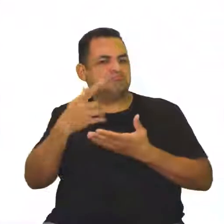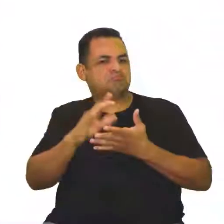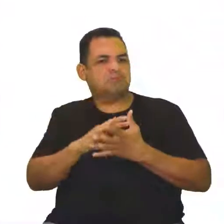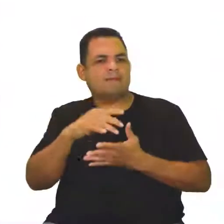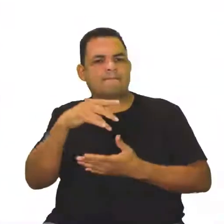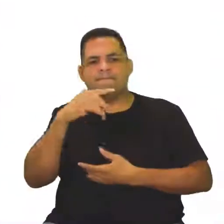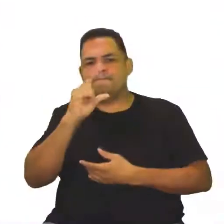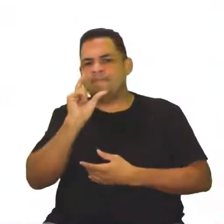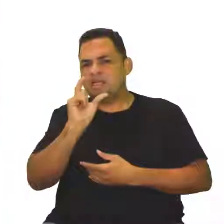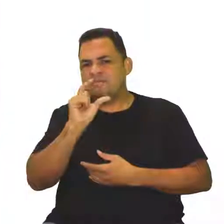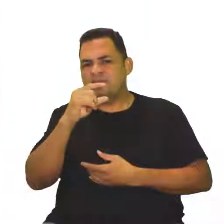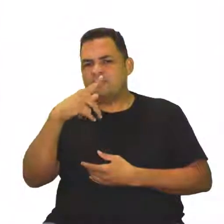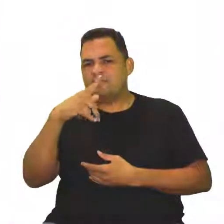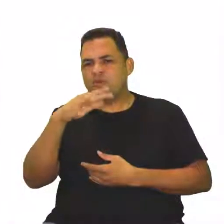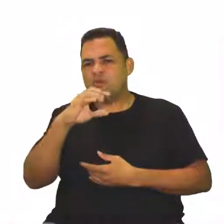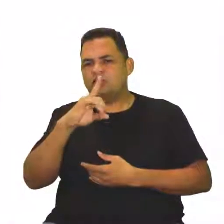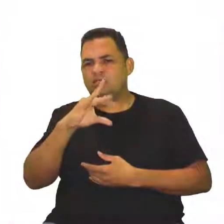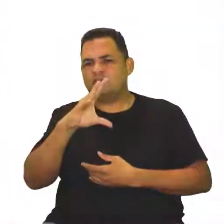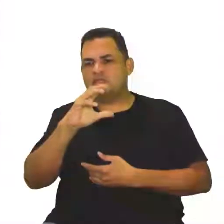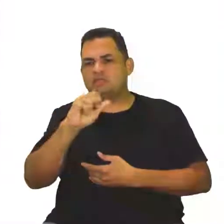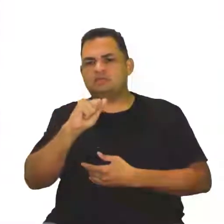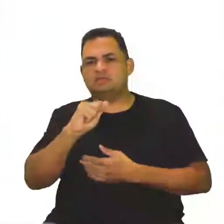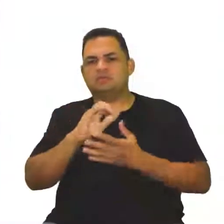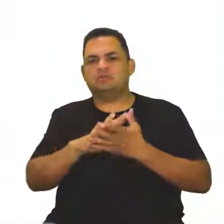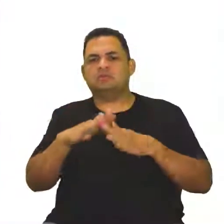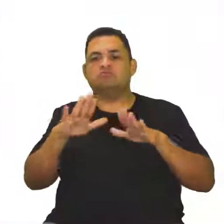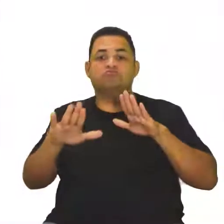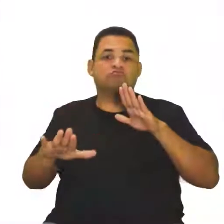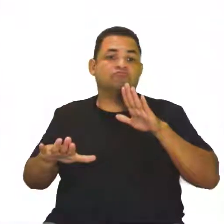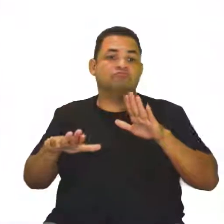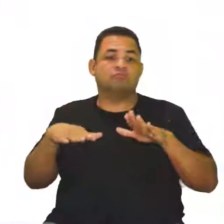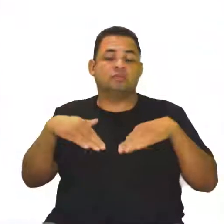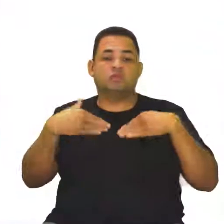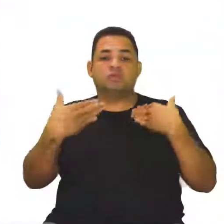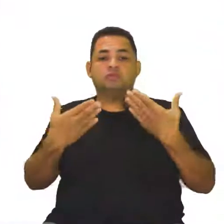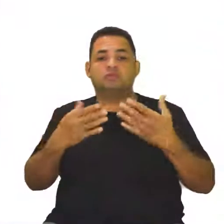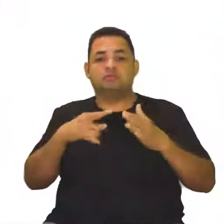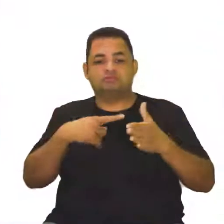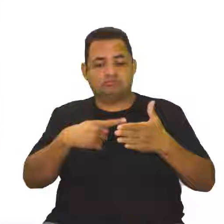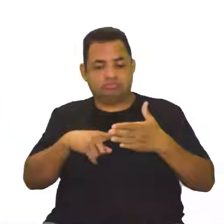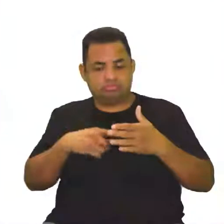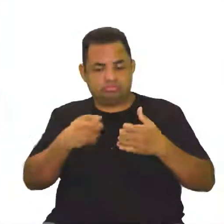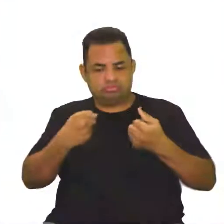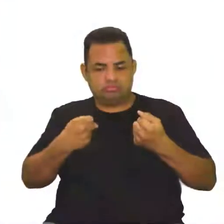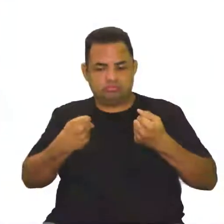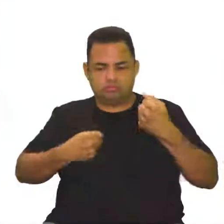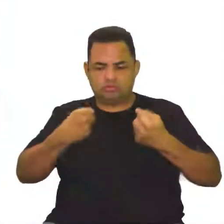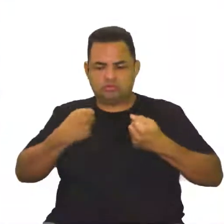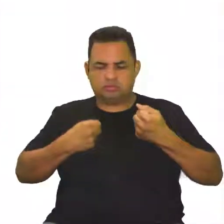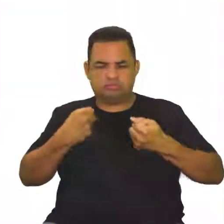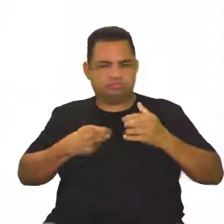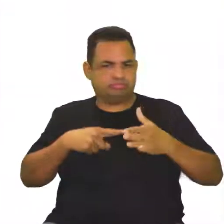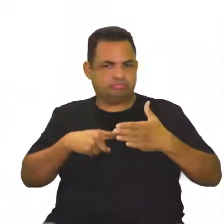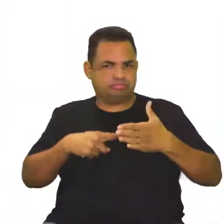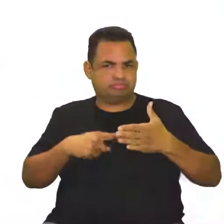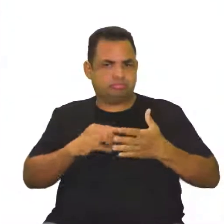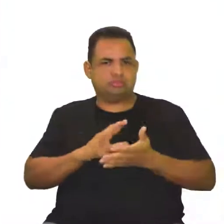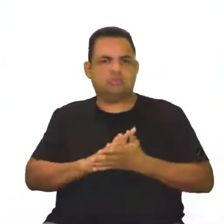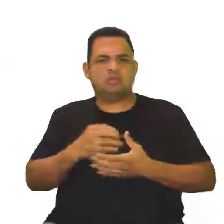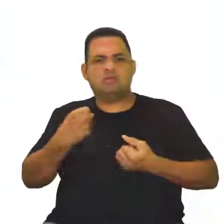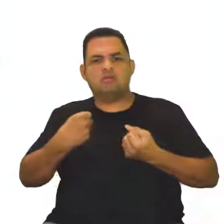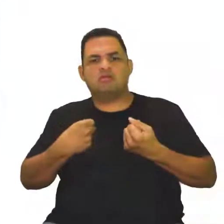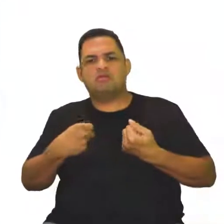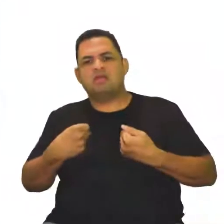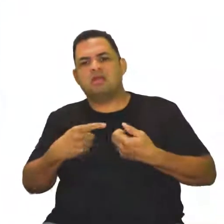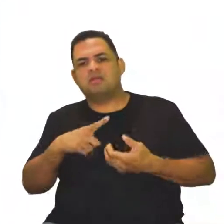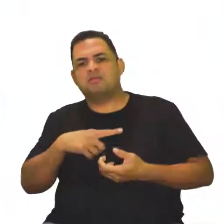a palavra potência. Talvez quando nos referimos ao motor de um carro, ao dizer que um carro é mais